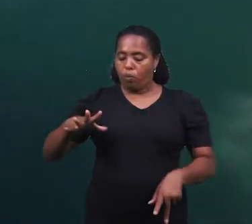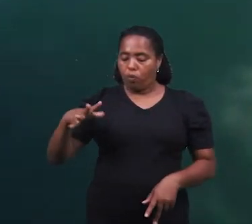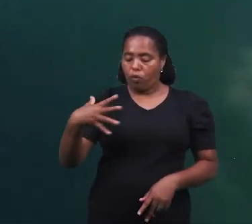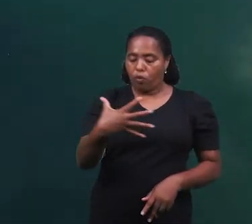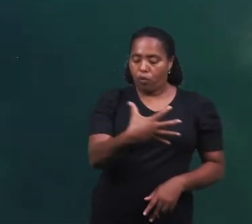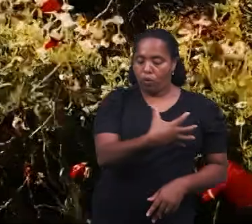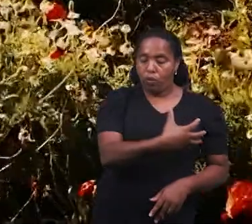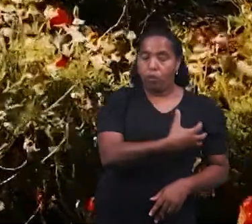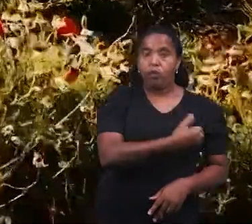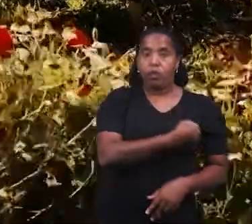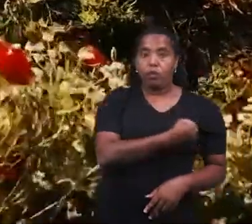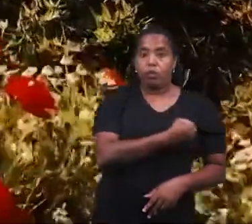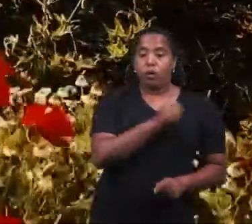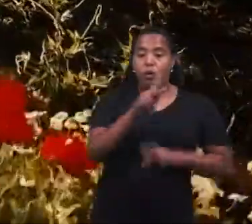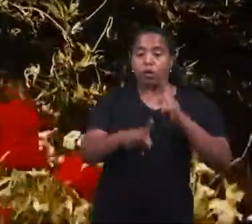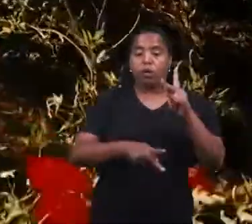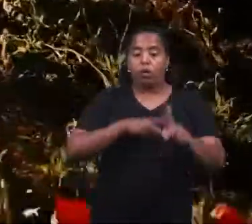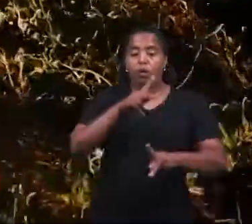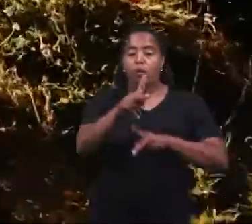remidos que foram